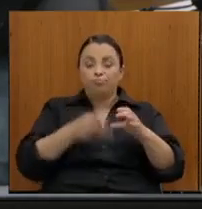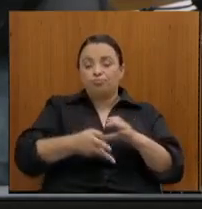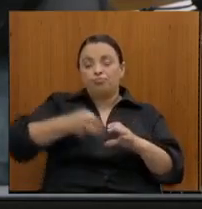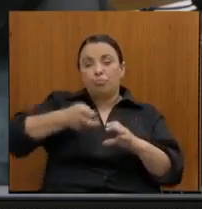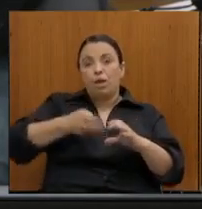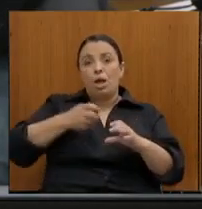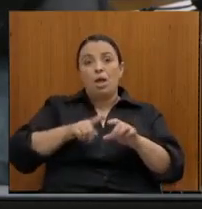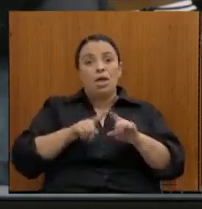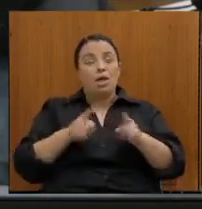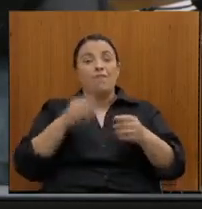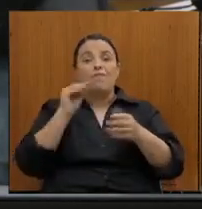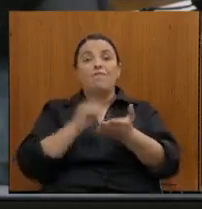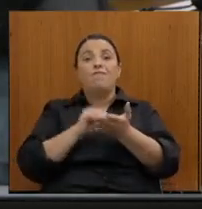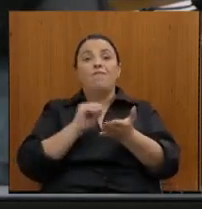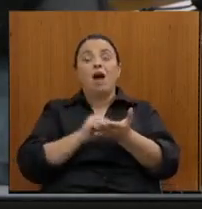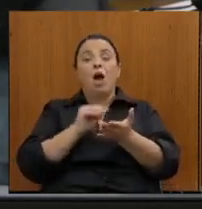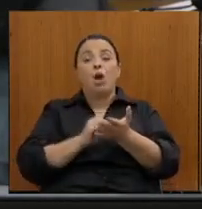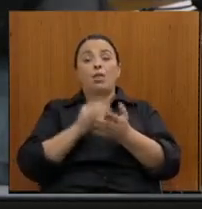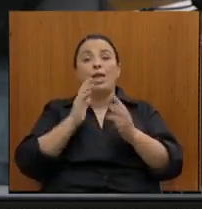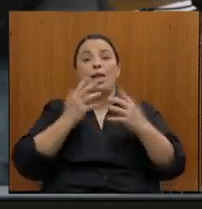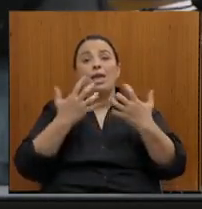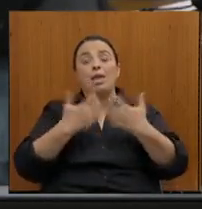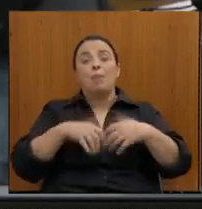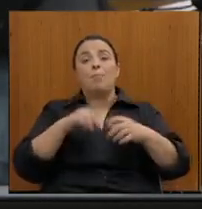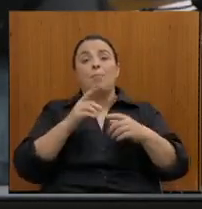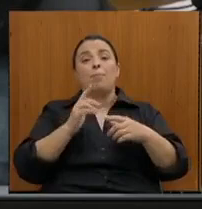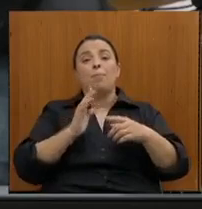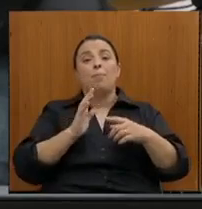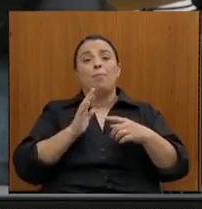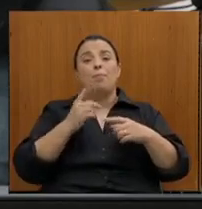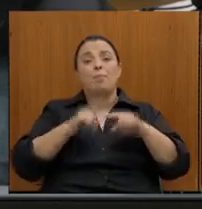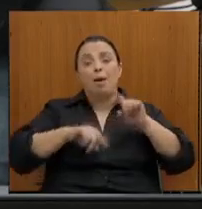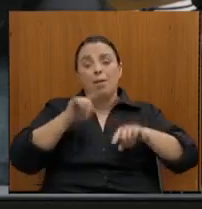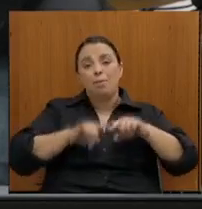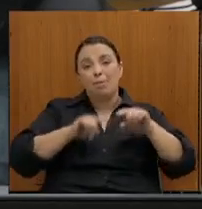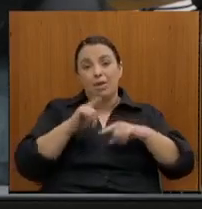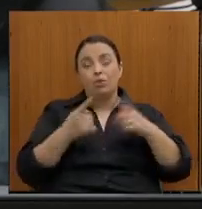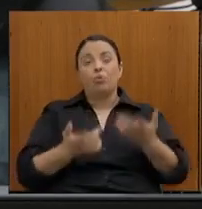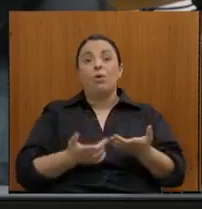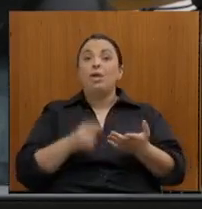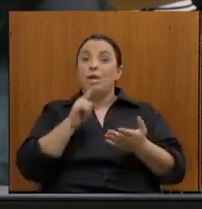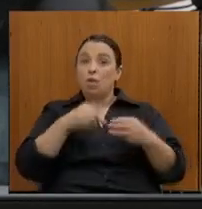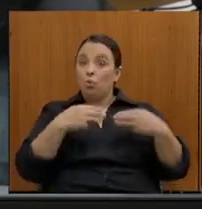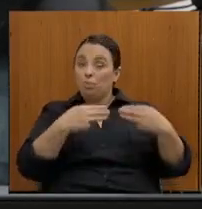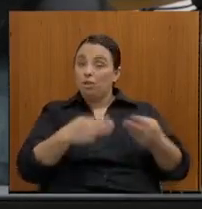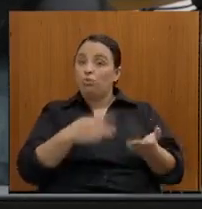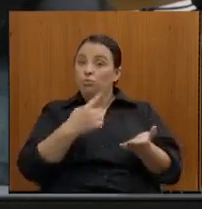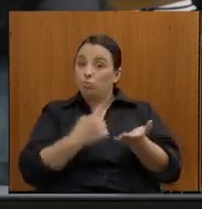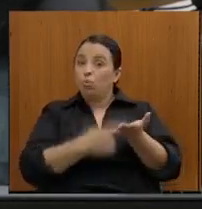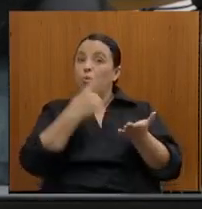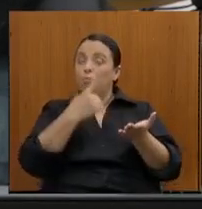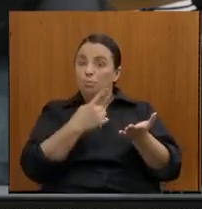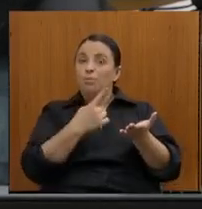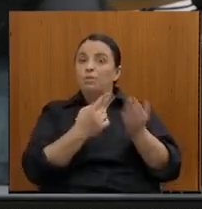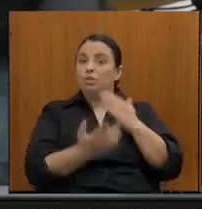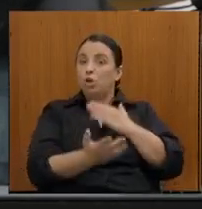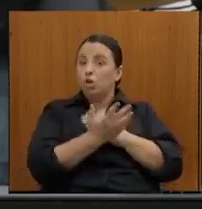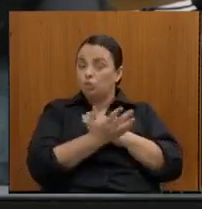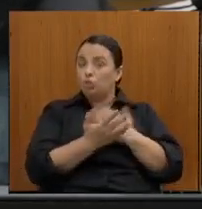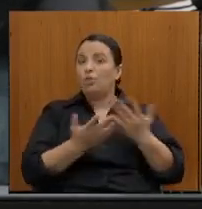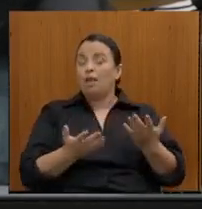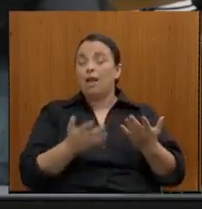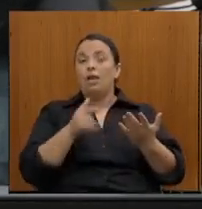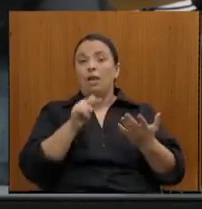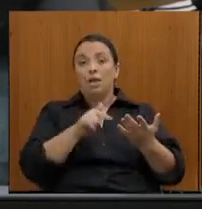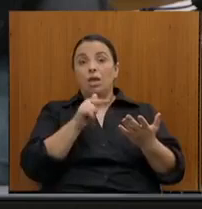ele já tô pedindo para para placas de energia solar né e o ministro se comprometeu inclusive o próprio Ministro